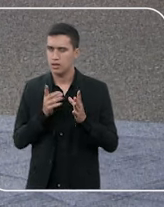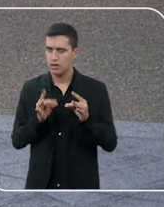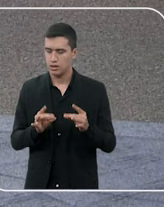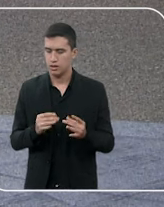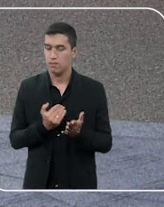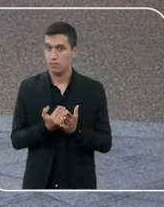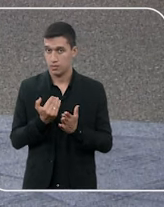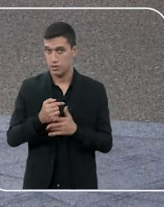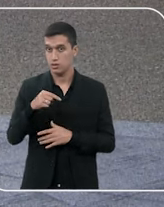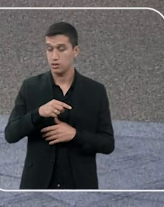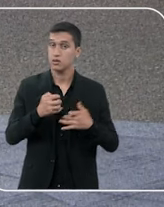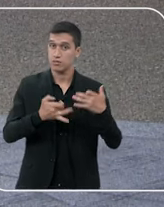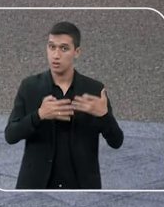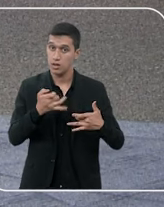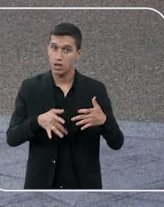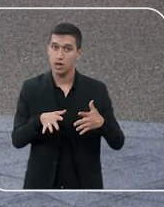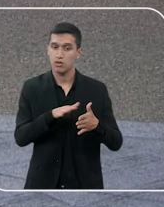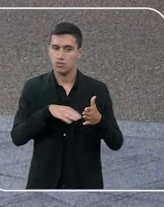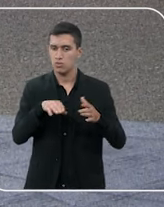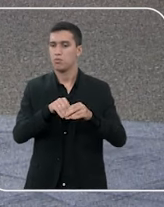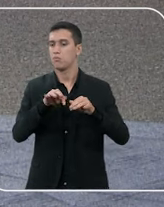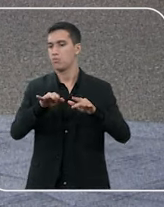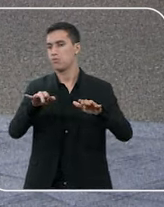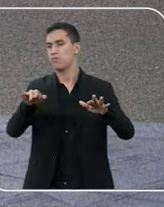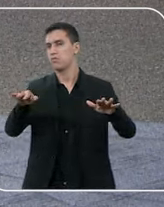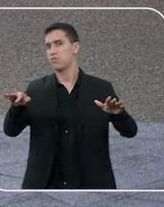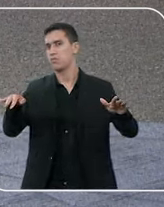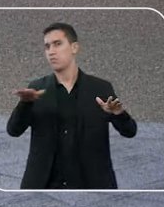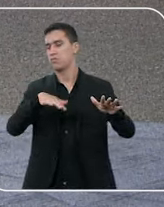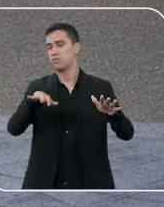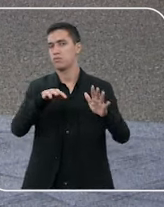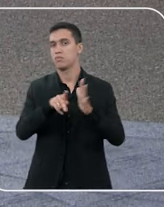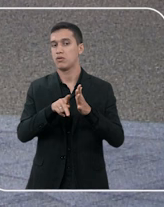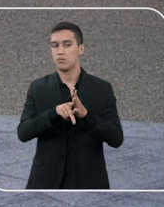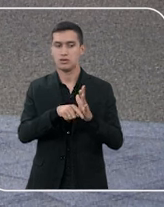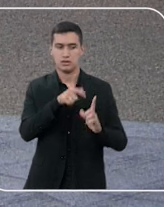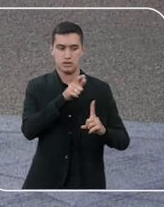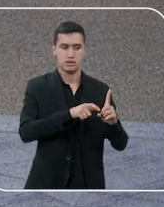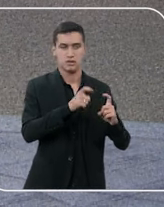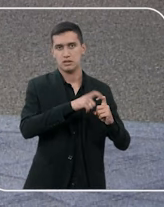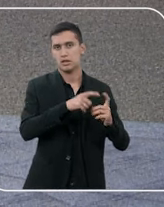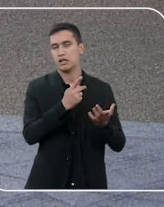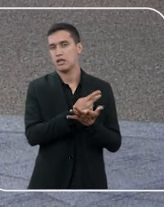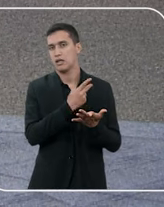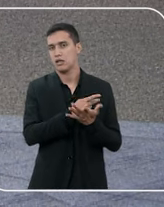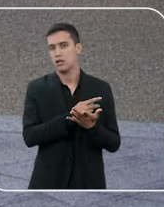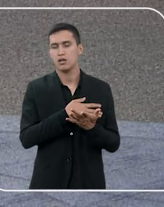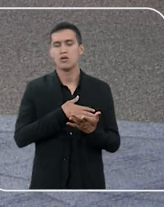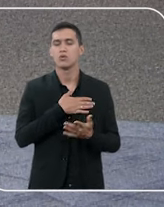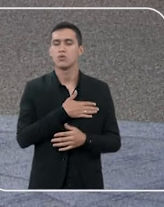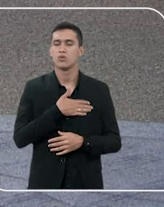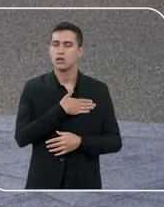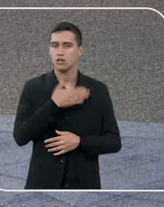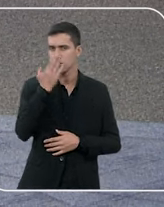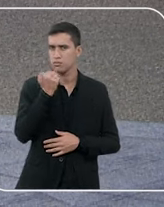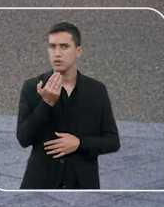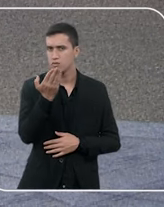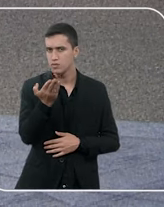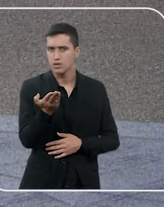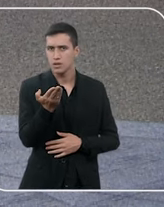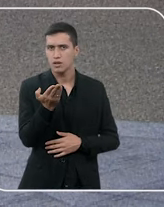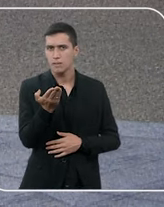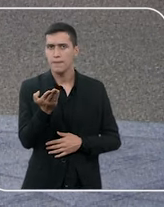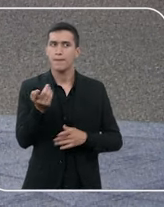né, as repercussões do erro médico na esfera civil, eu gostaria de abordar rapidamente com você